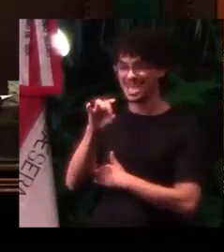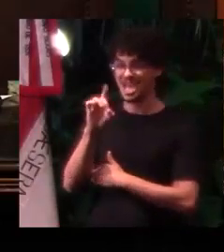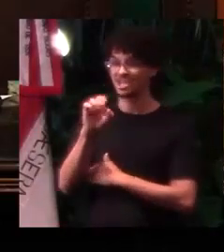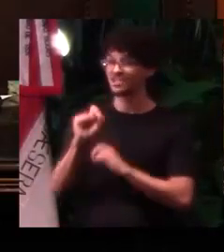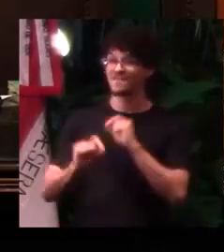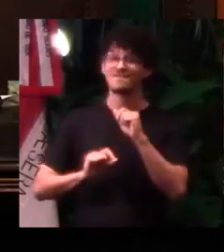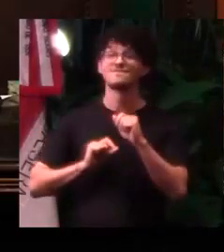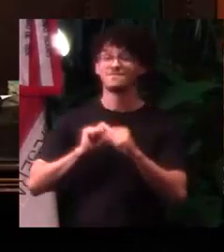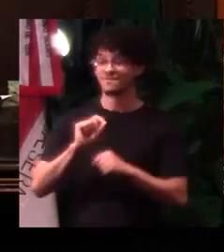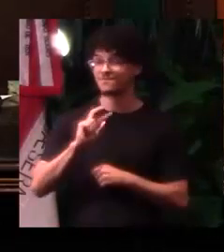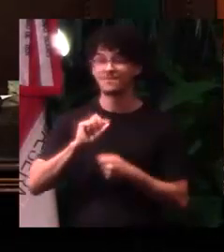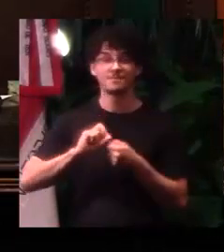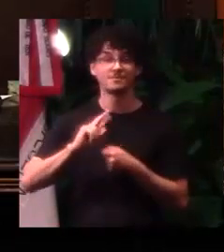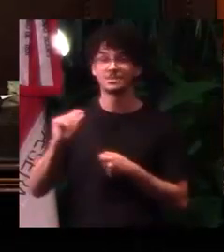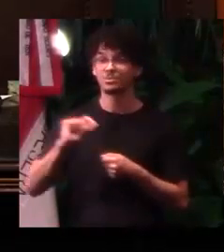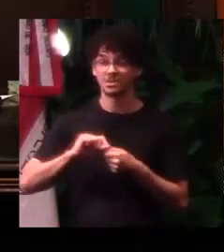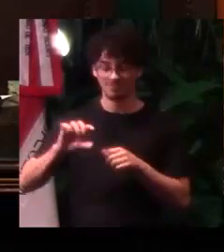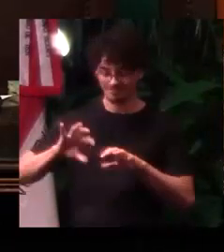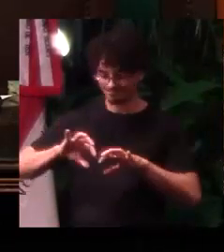essa coerência, não é?